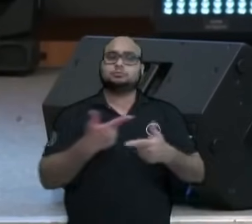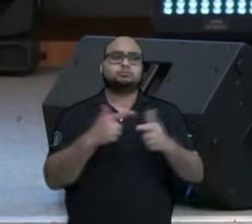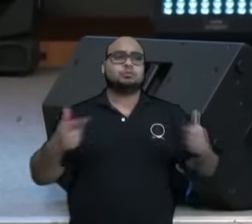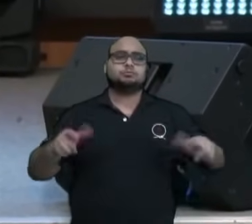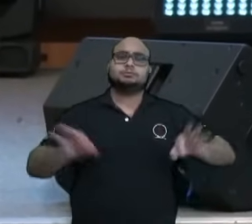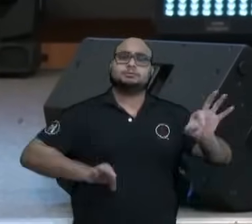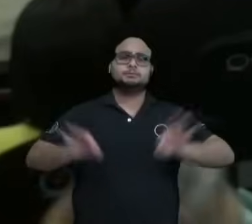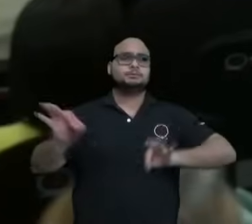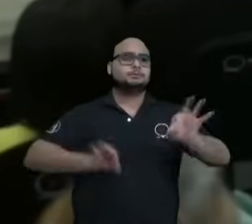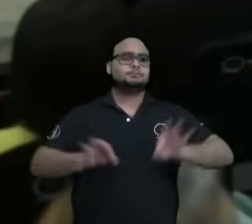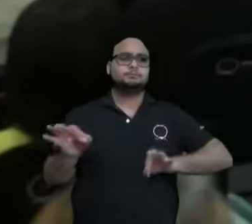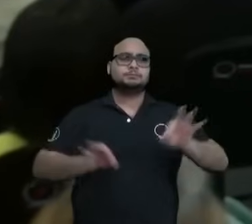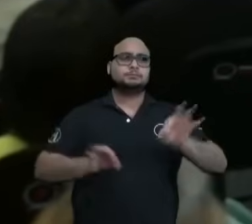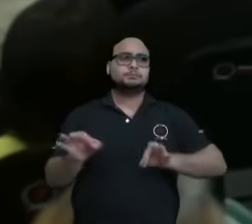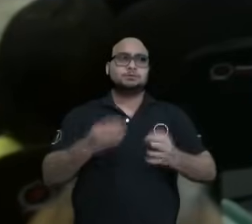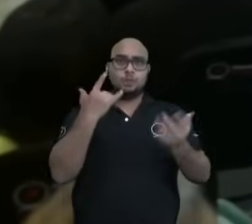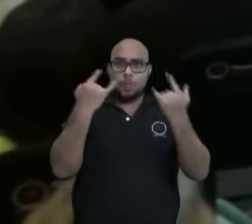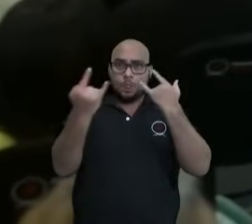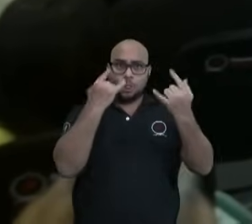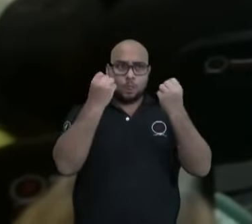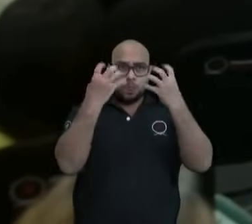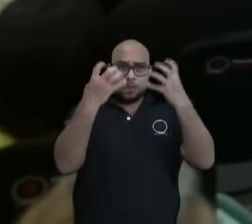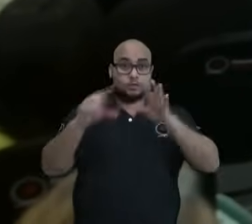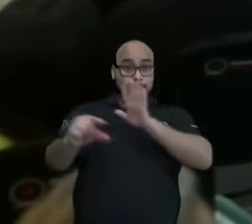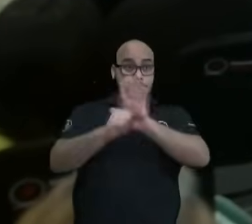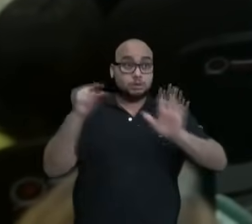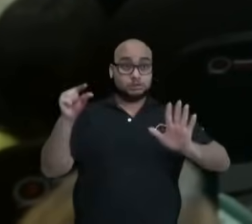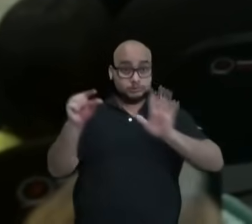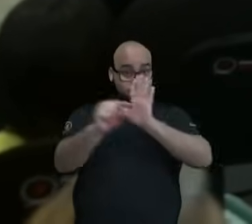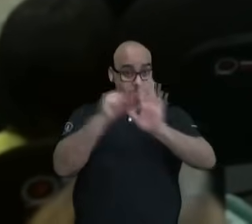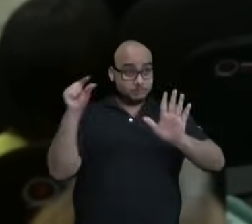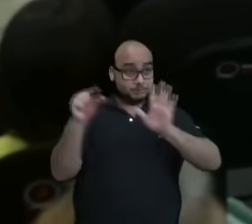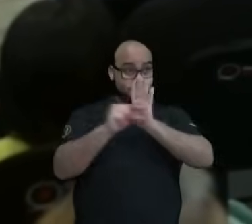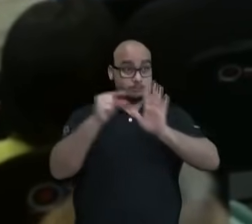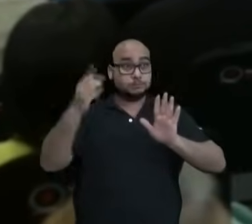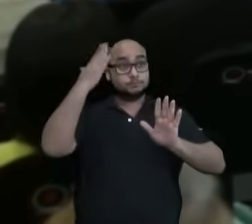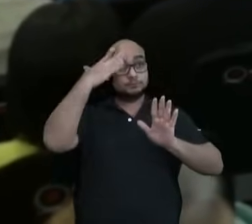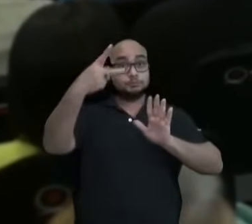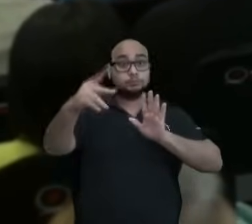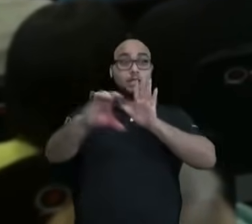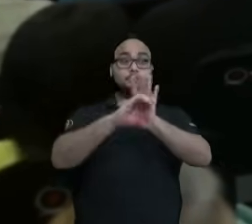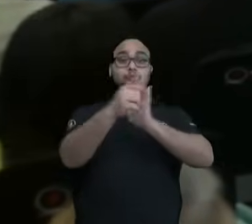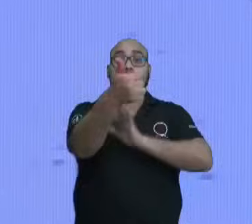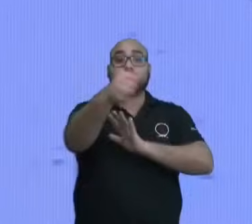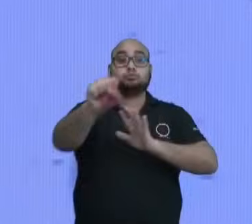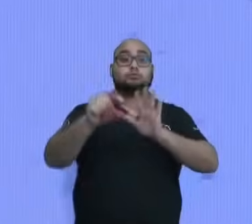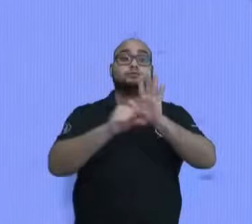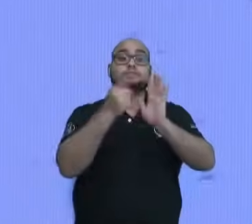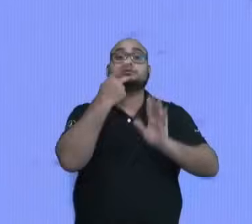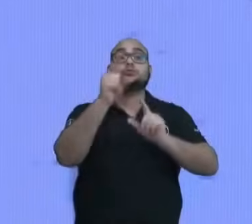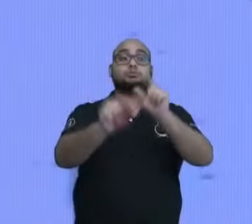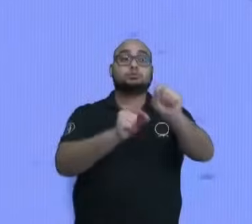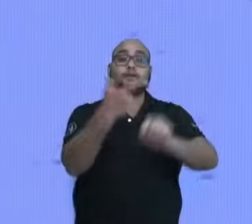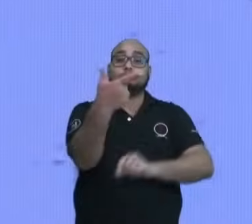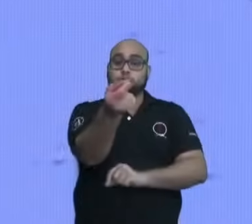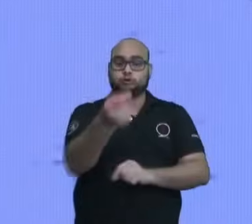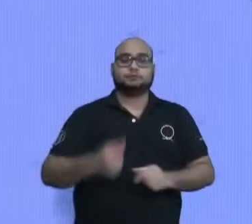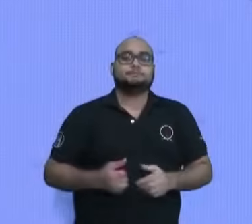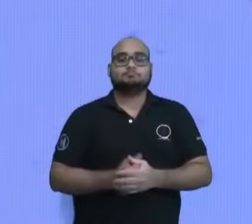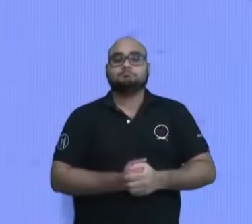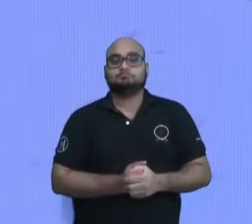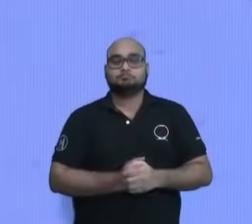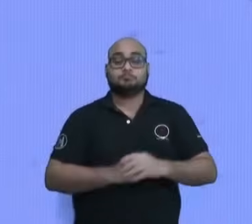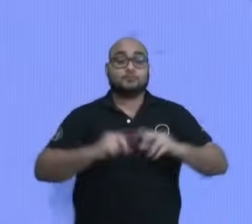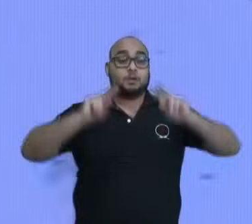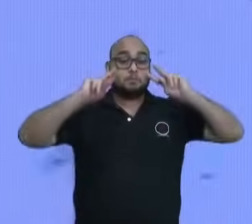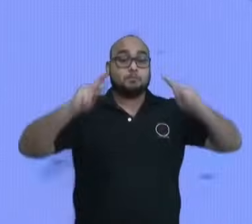outros provérbios 2820 diz o homem fiel abundar em bênçãos mas o que se apressa enriquecer vai